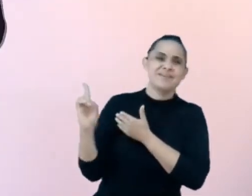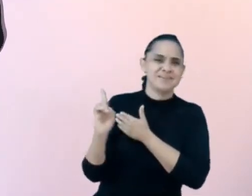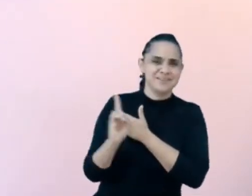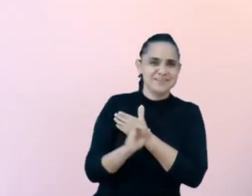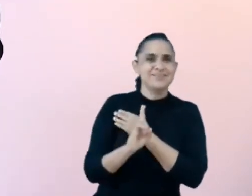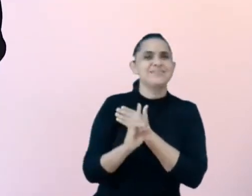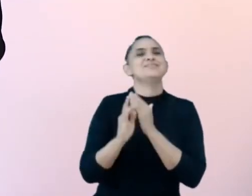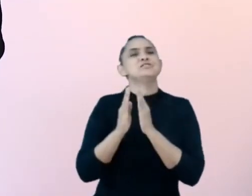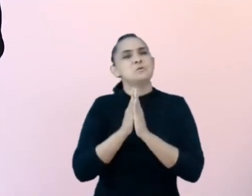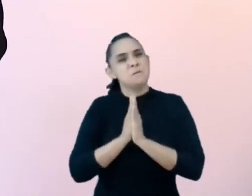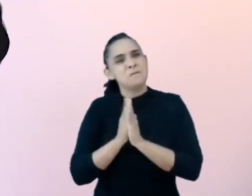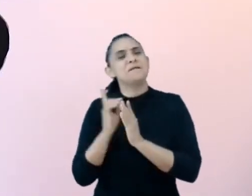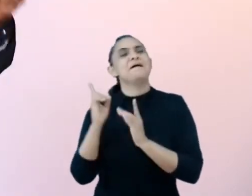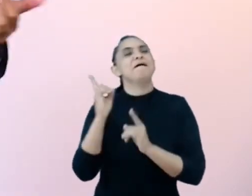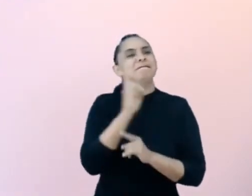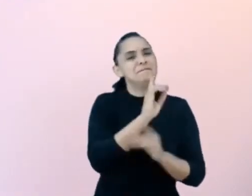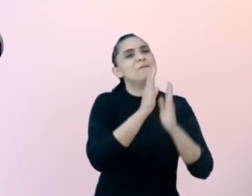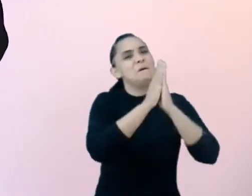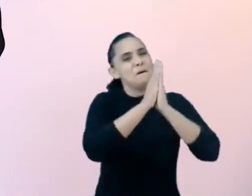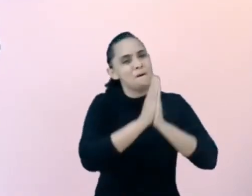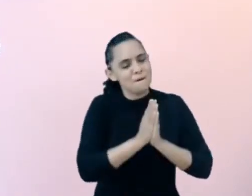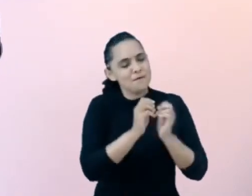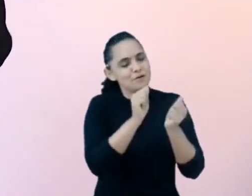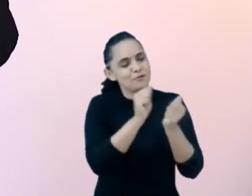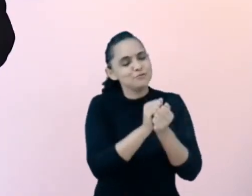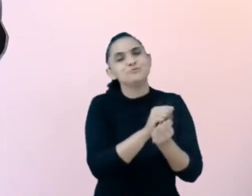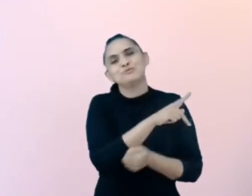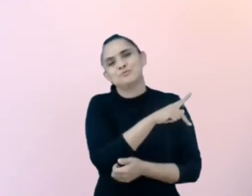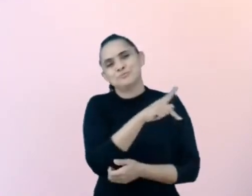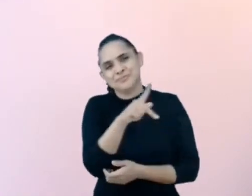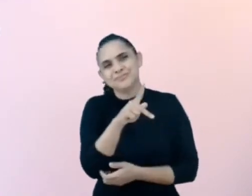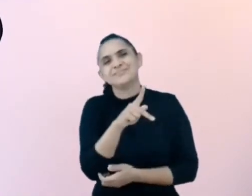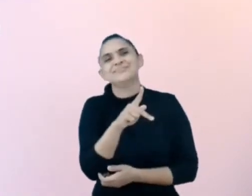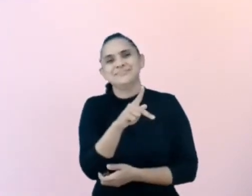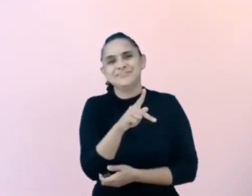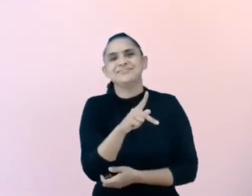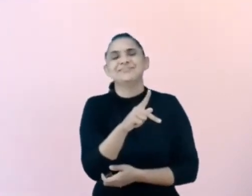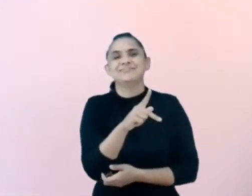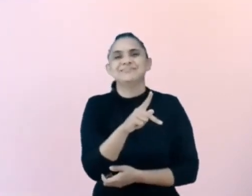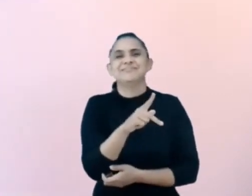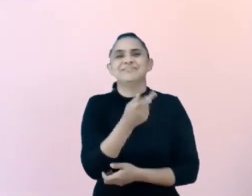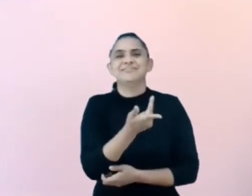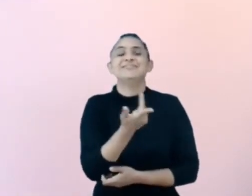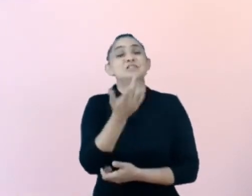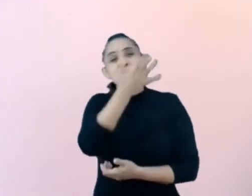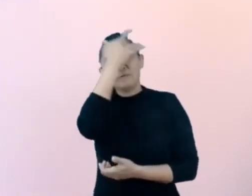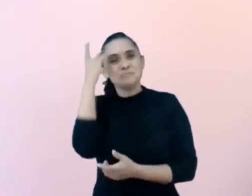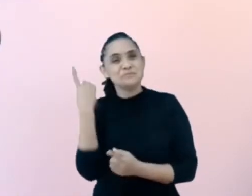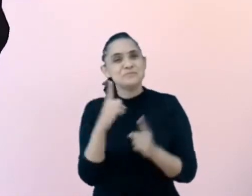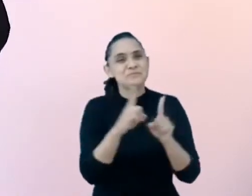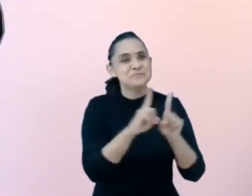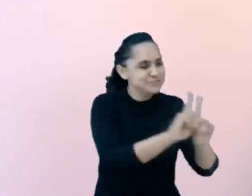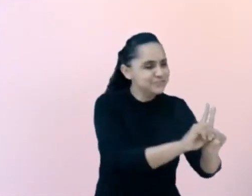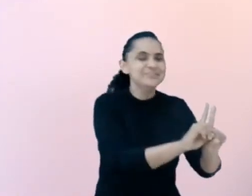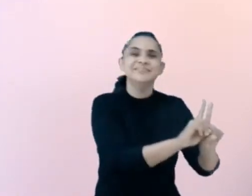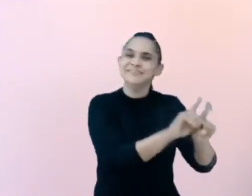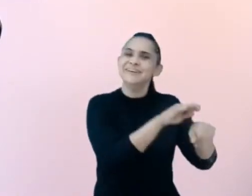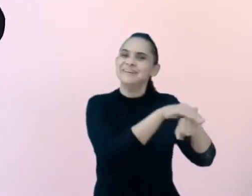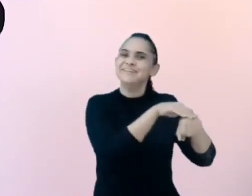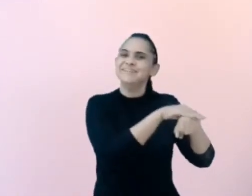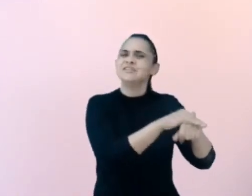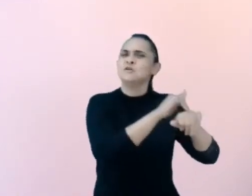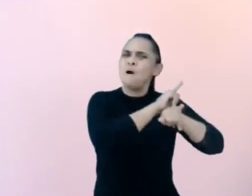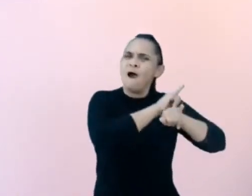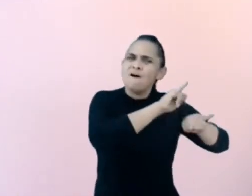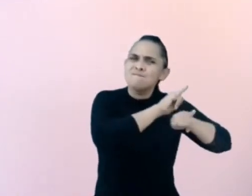seu gabinete. Na ocasião, o presidente da União de então acompanhava o irmão e foi junto com ele. E ele deu uma